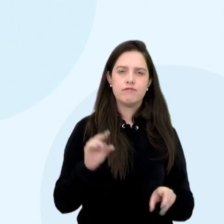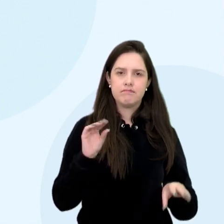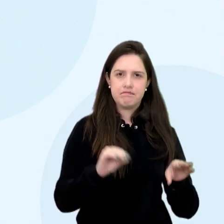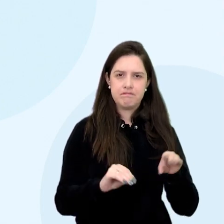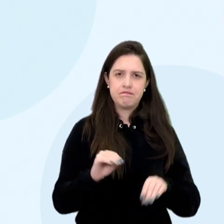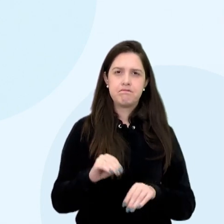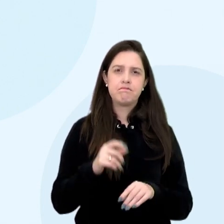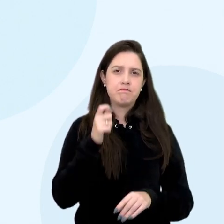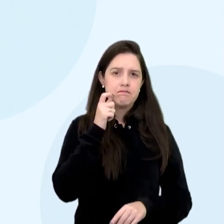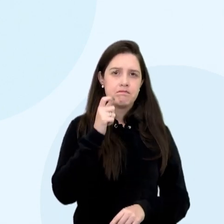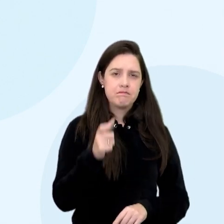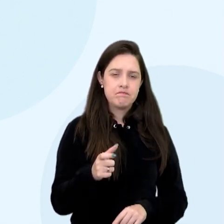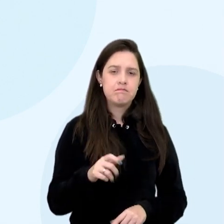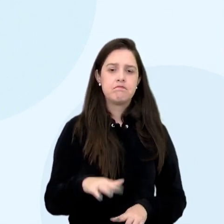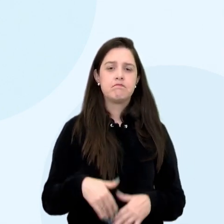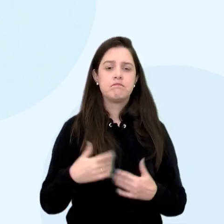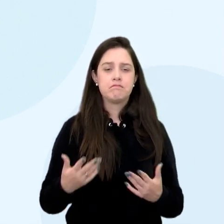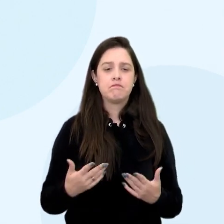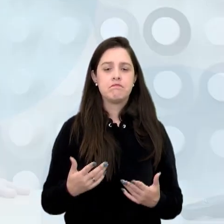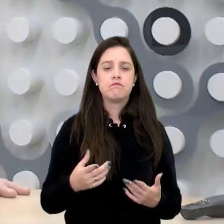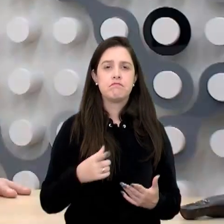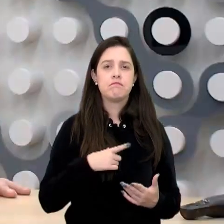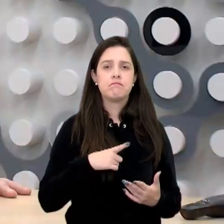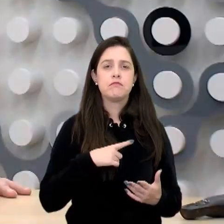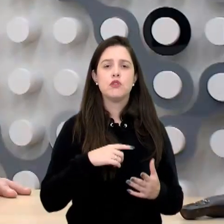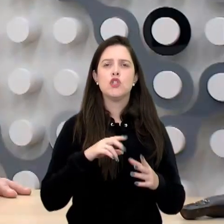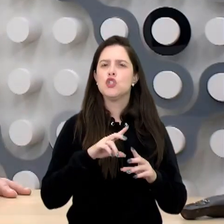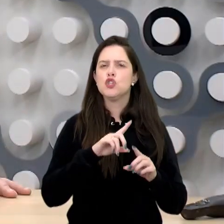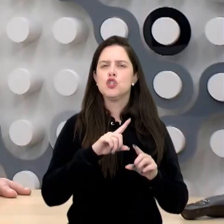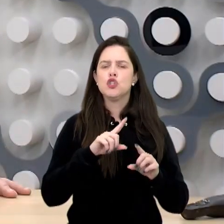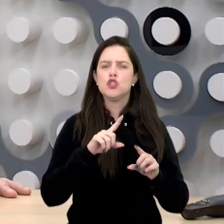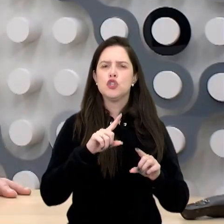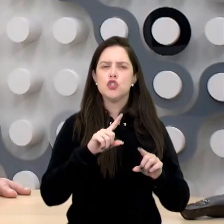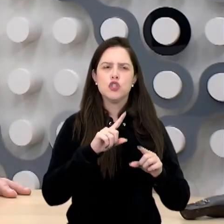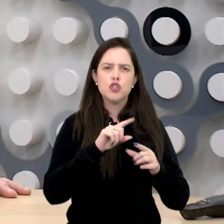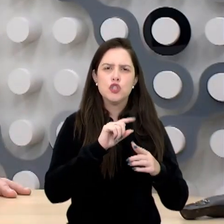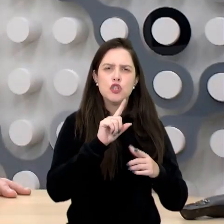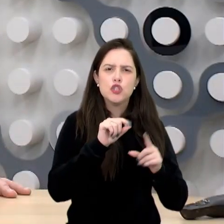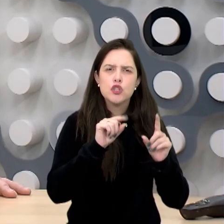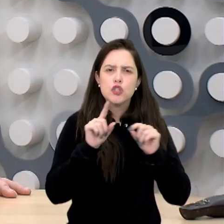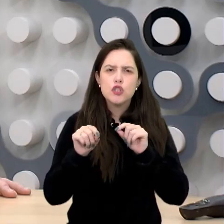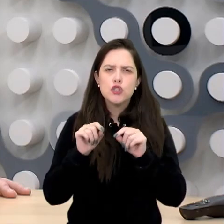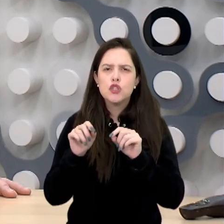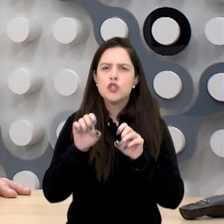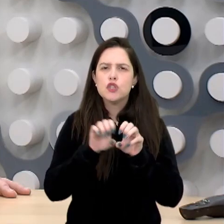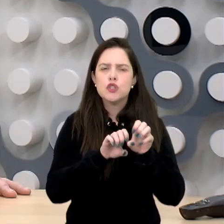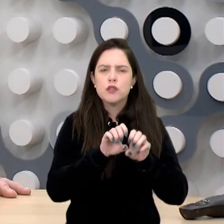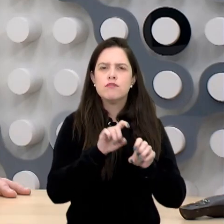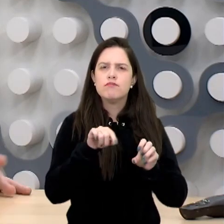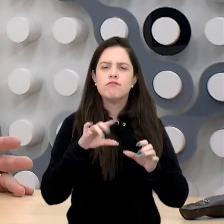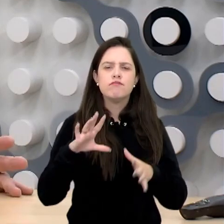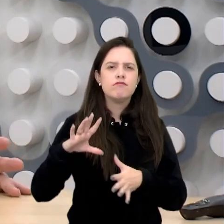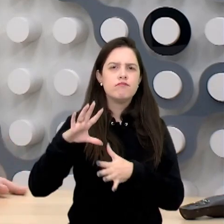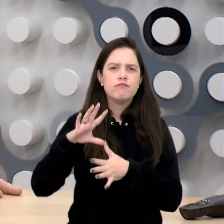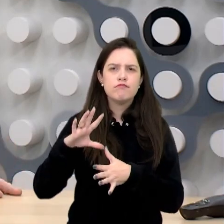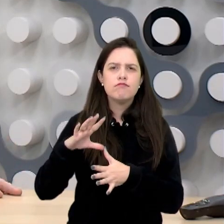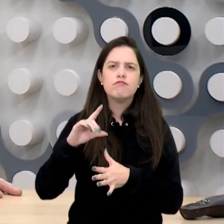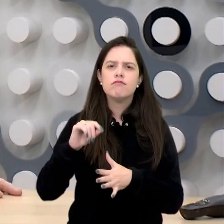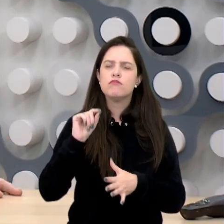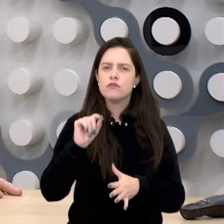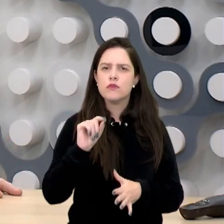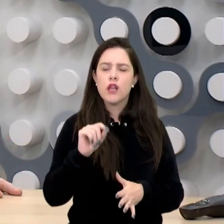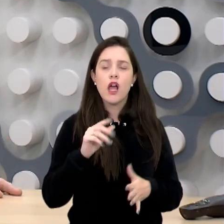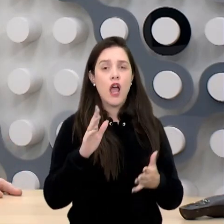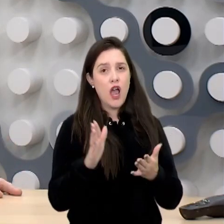retratar isso. Então, são 3 tipos de estruturas geológicas que a gente viu aí nesse mapa, né? Considerando aí